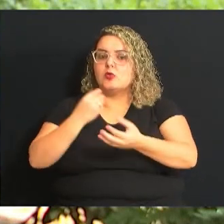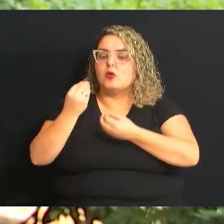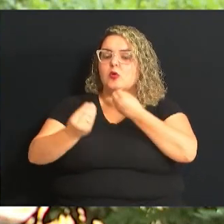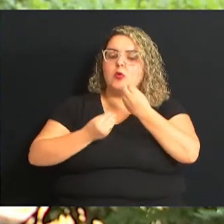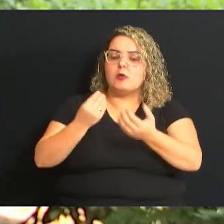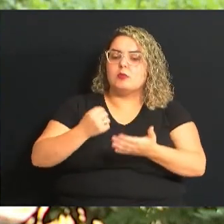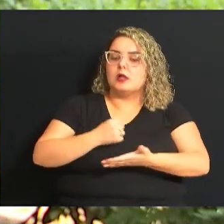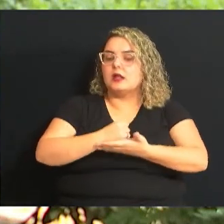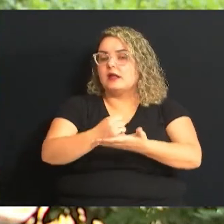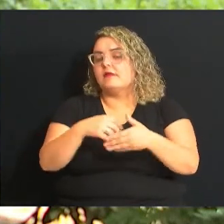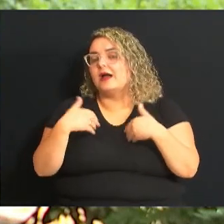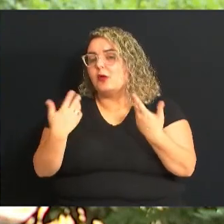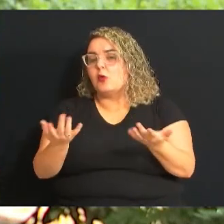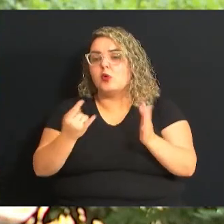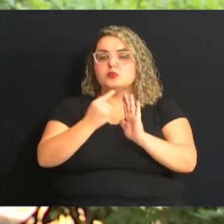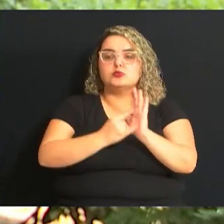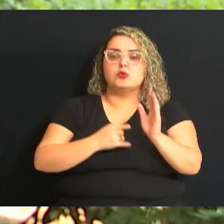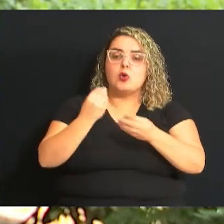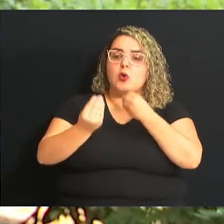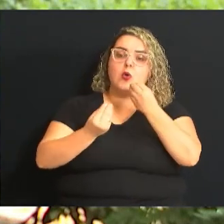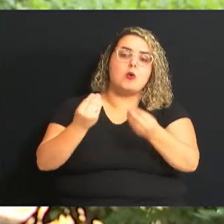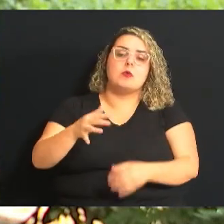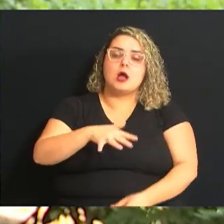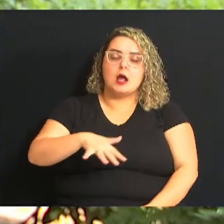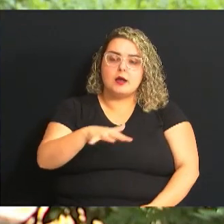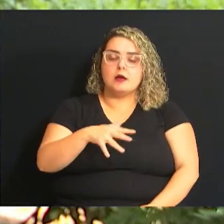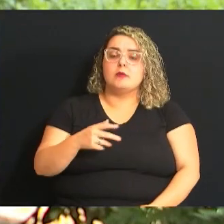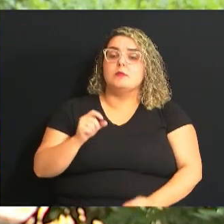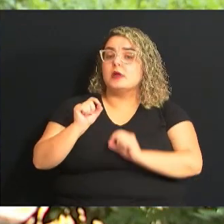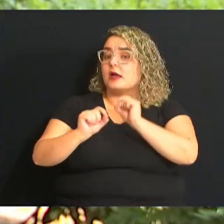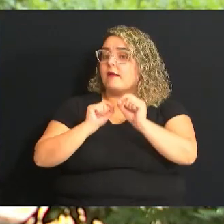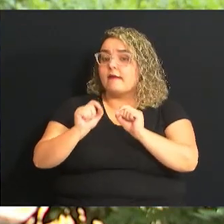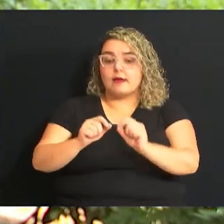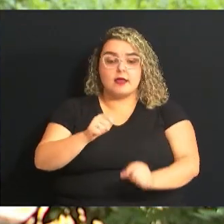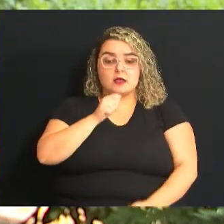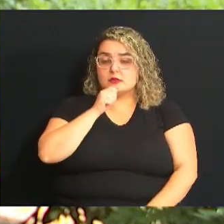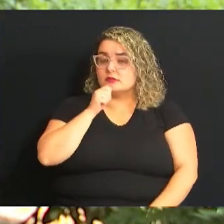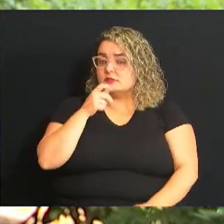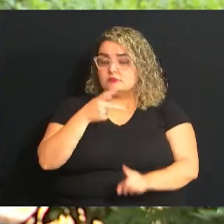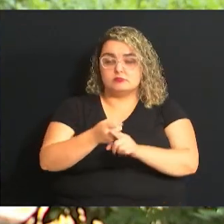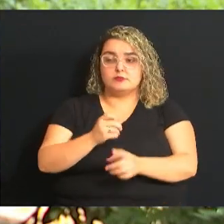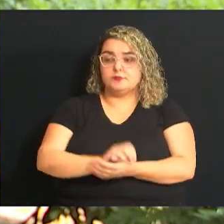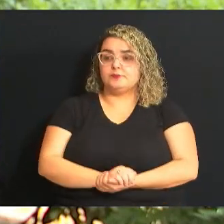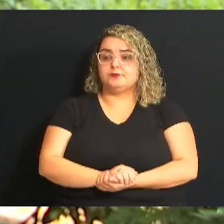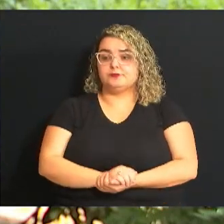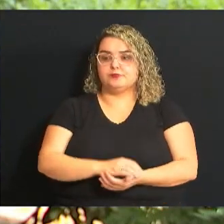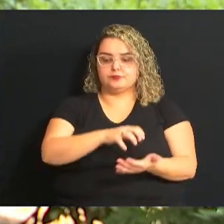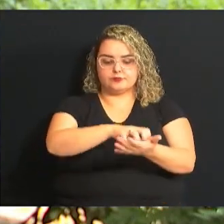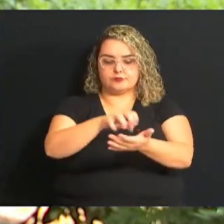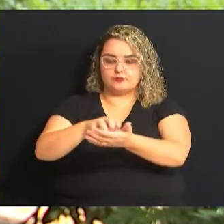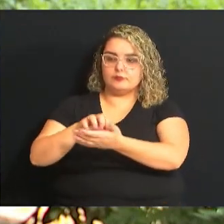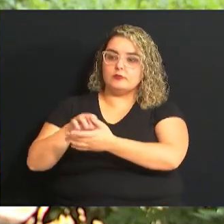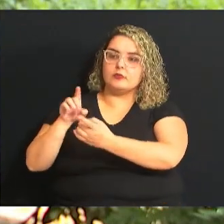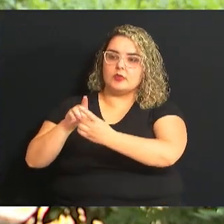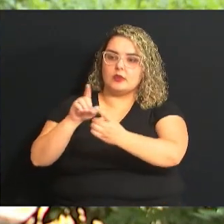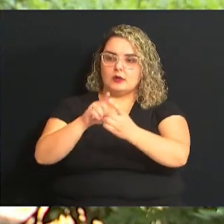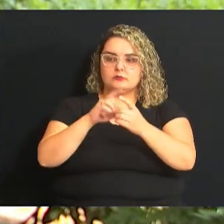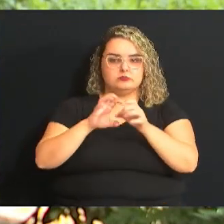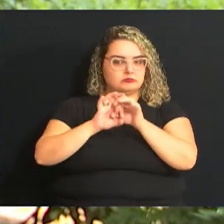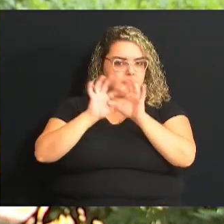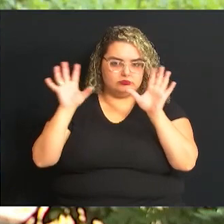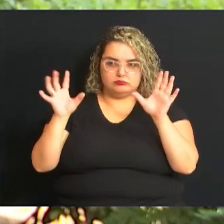que documento, como que fica essa parte aí para quem ainda não procurou nada? As unidades estão todas atendendo a livre demanda.